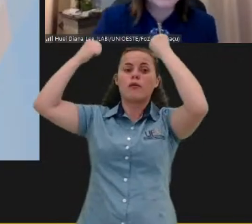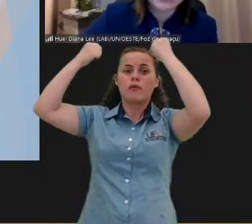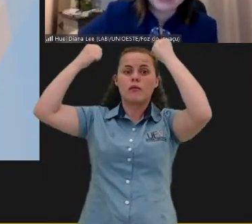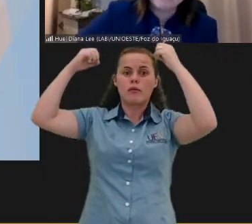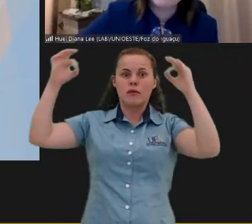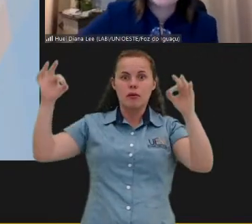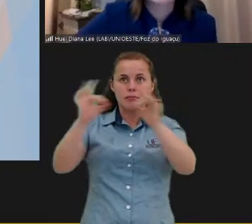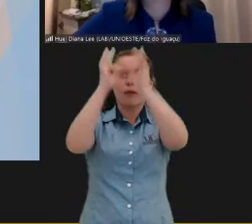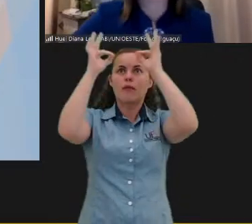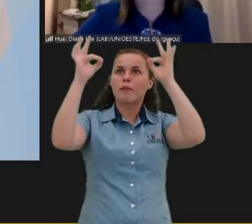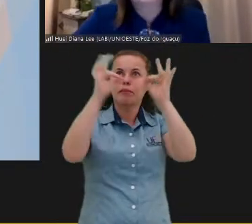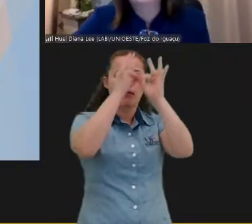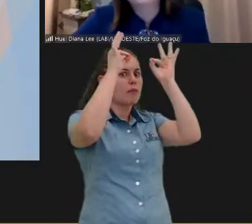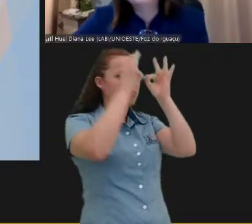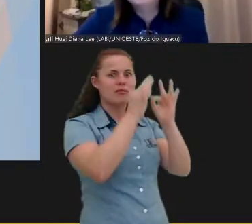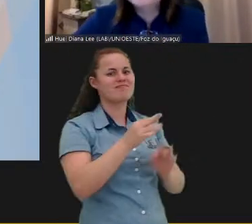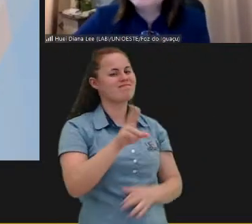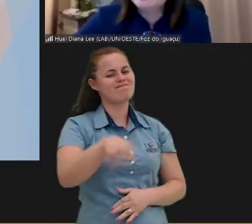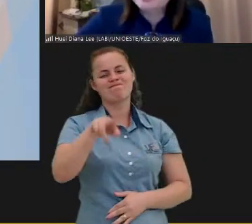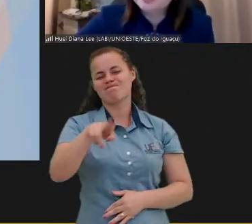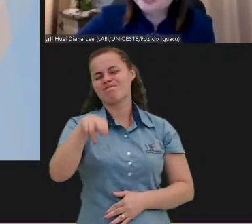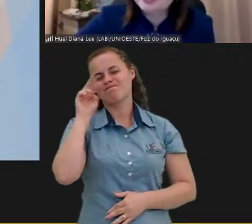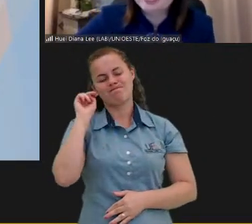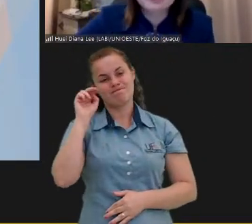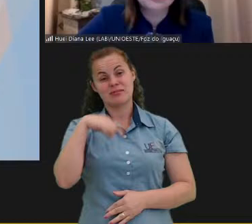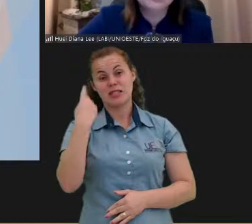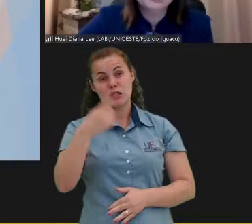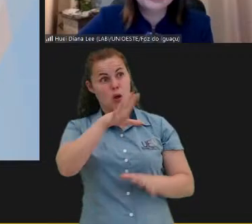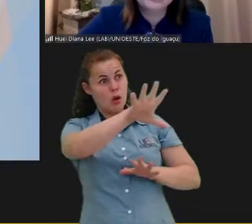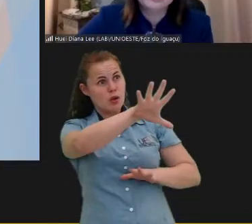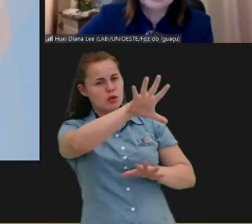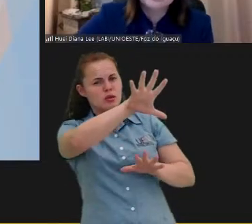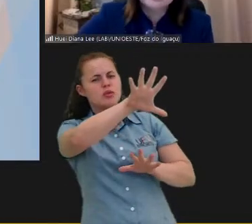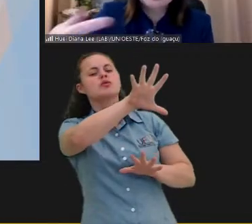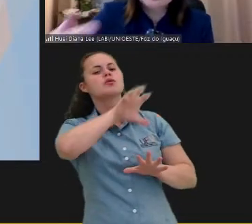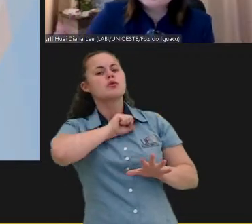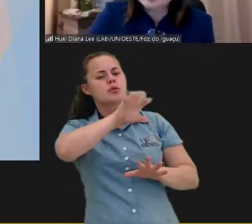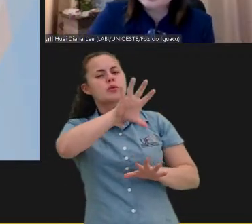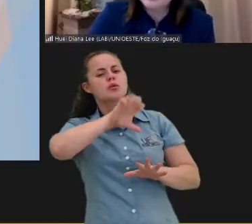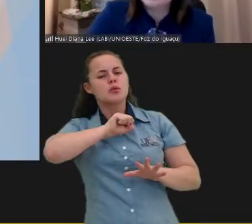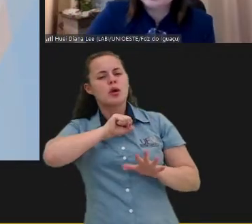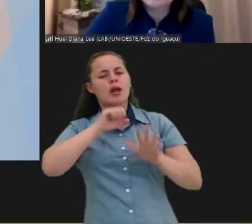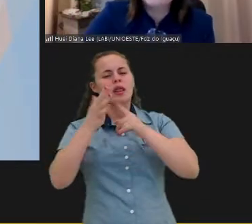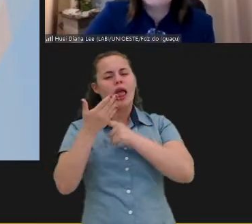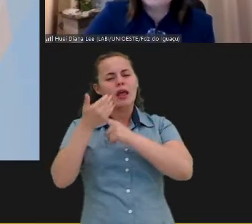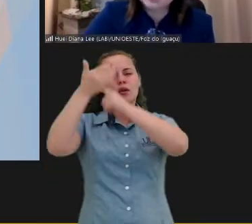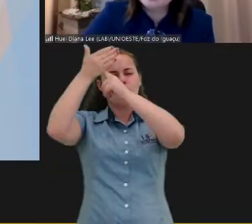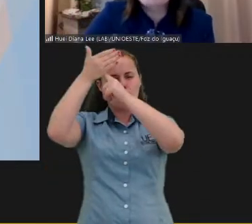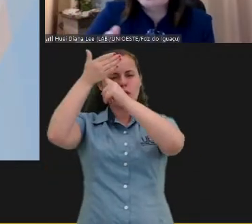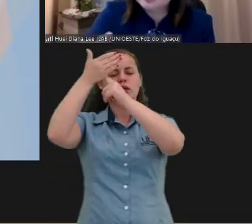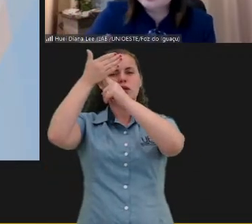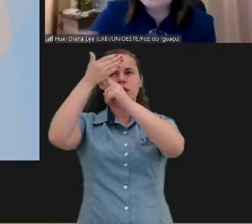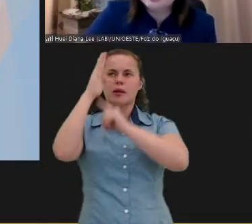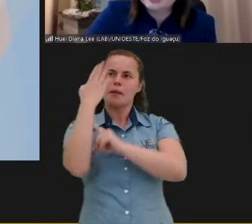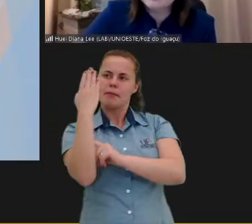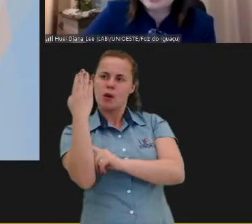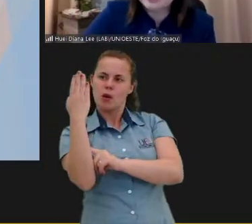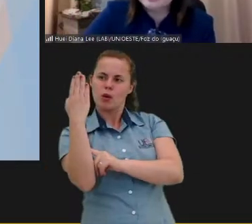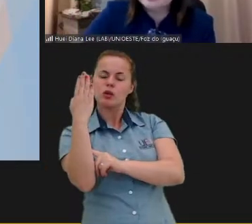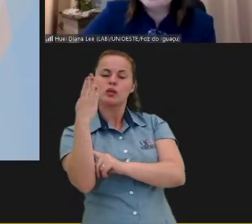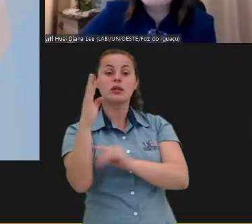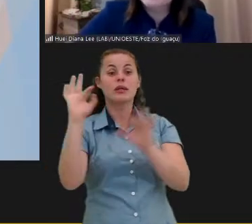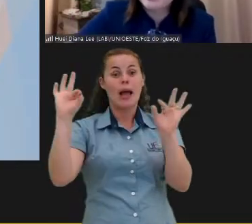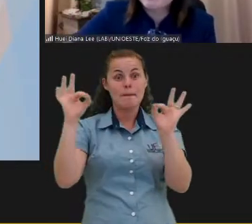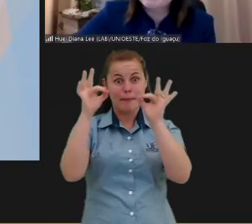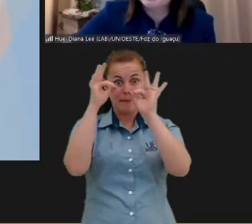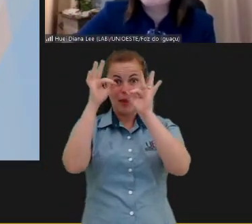Nunca, não é? Pois é, nós nos inspiramos na tecnologia em muitos aspectos da biologia, inclusive das